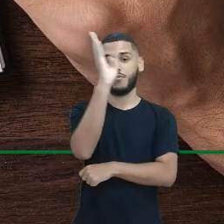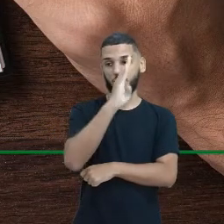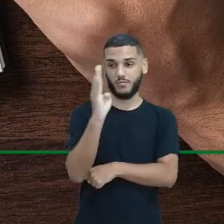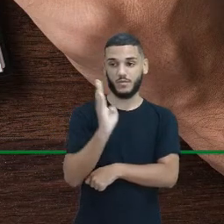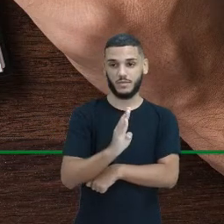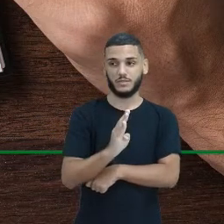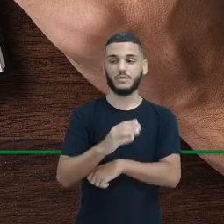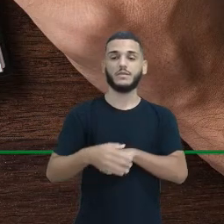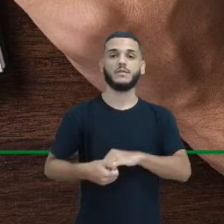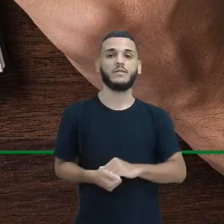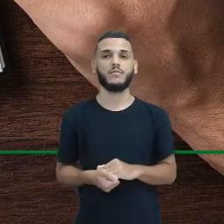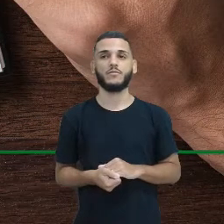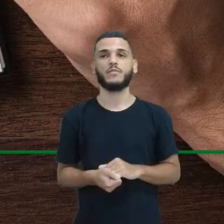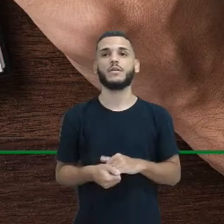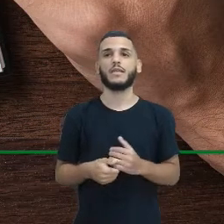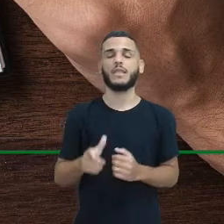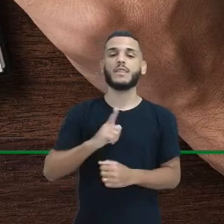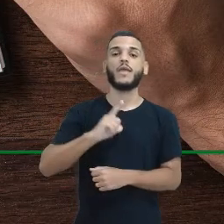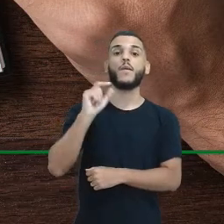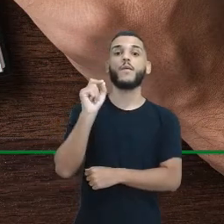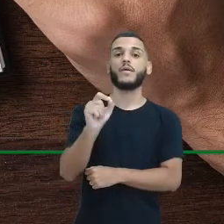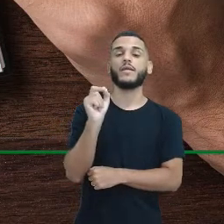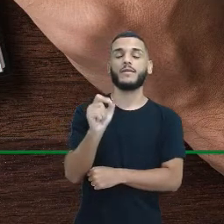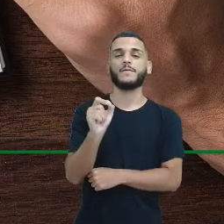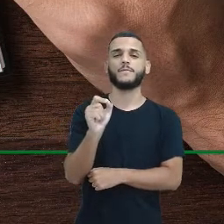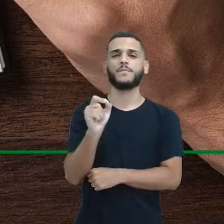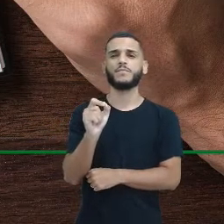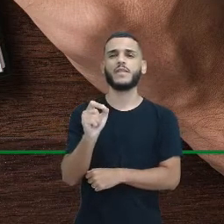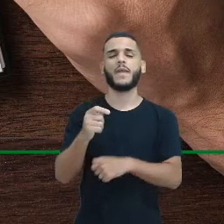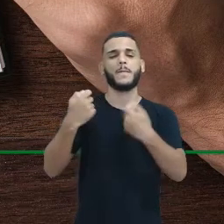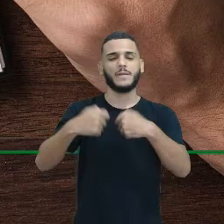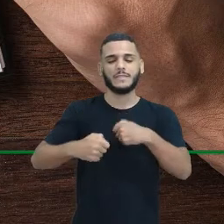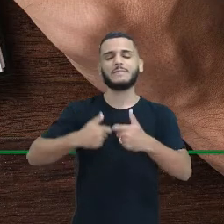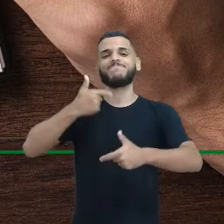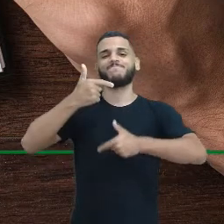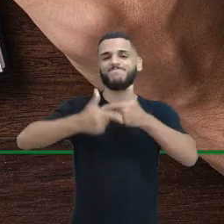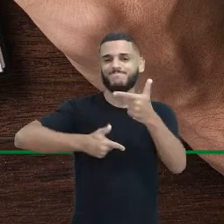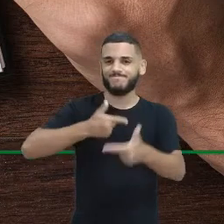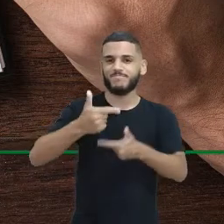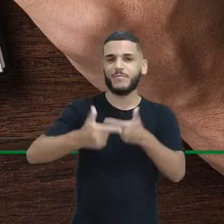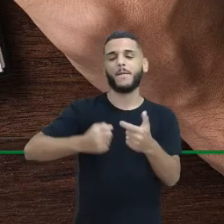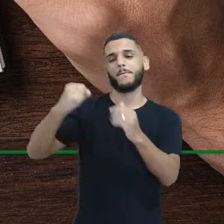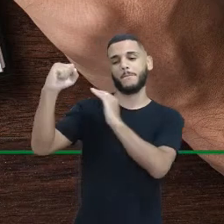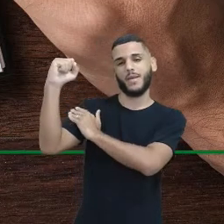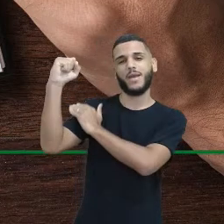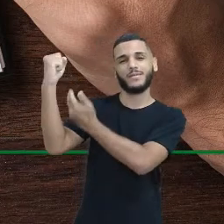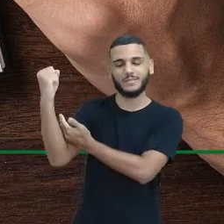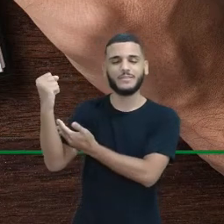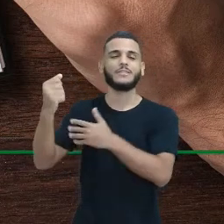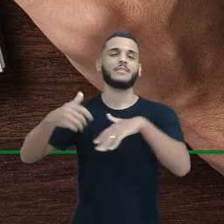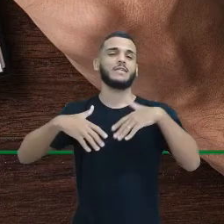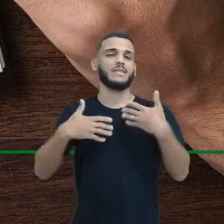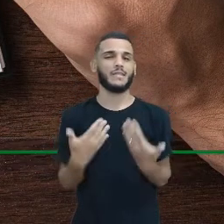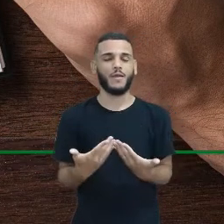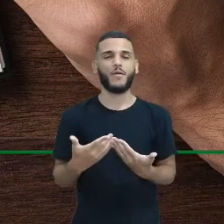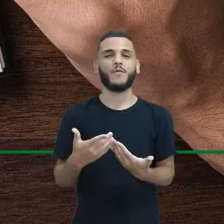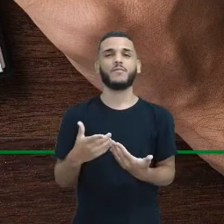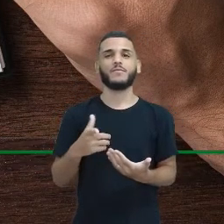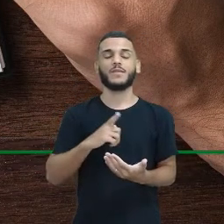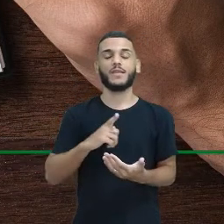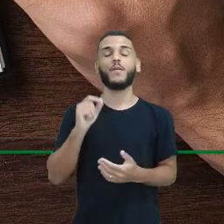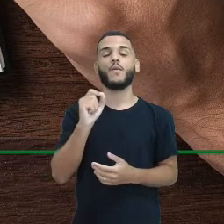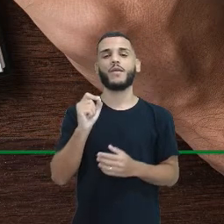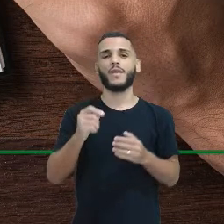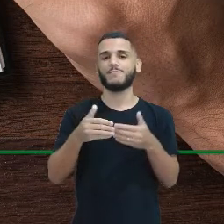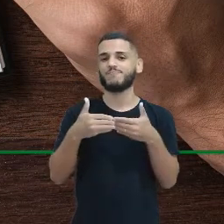do Brasil, existia a necessidade, né, de trabalhos braçais, né, e isso fez com que esse comércio fosse